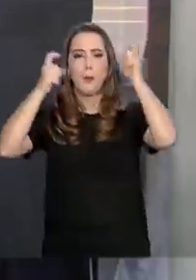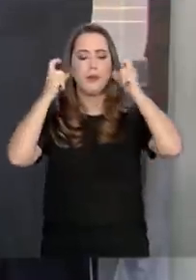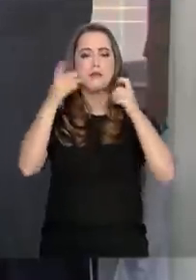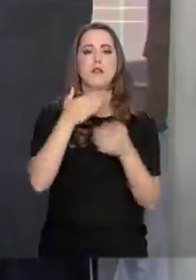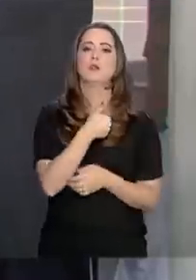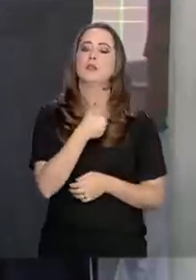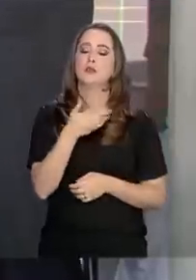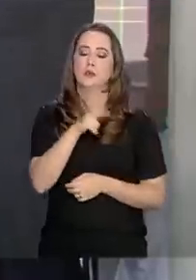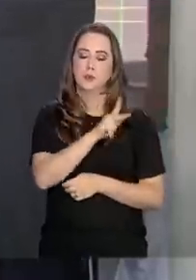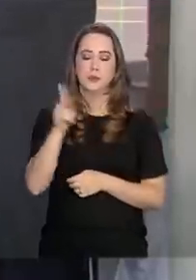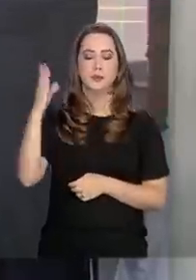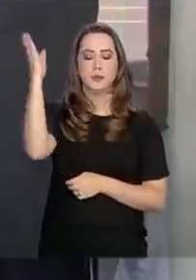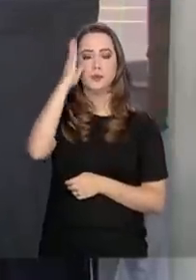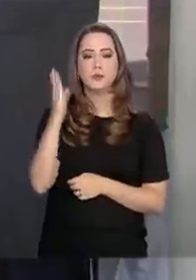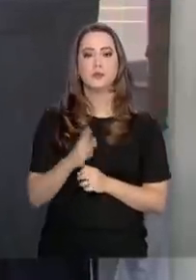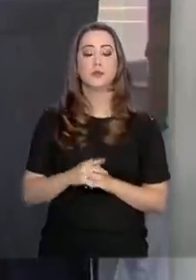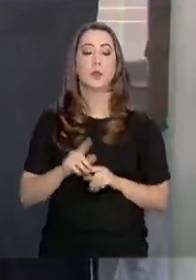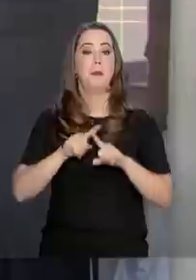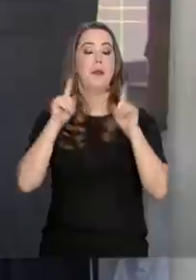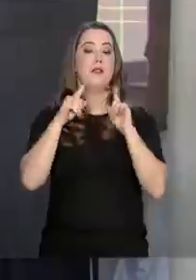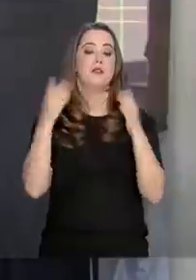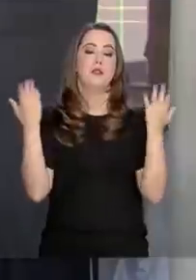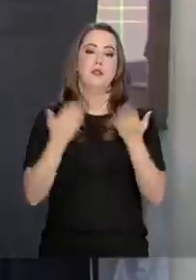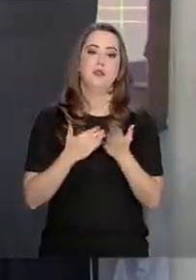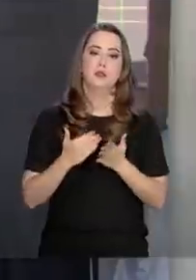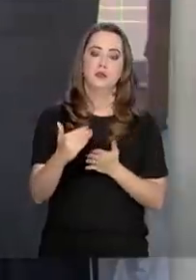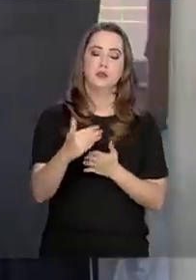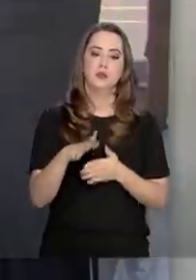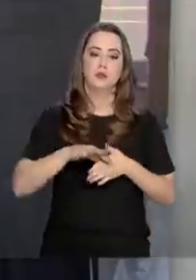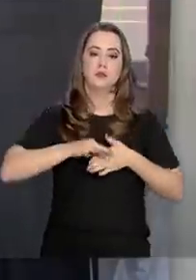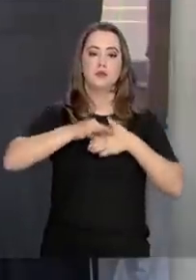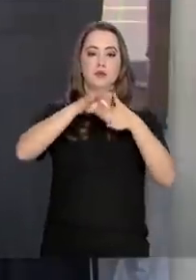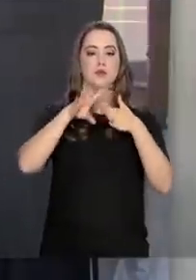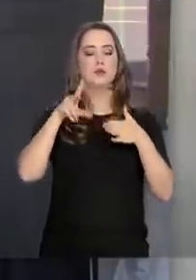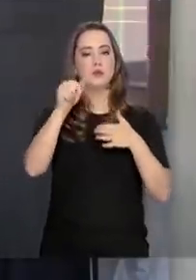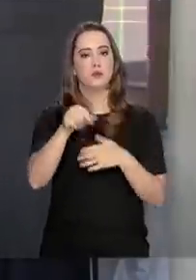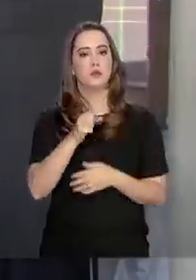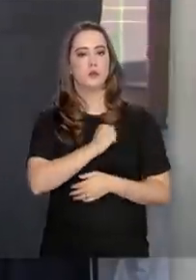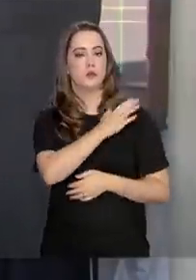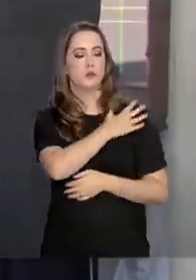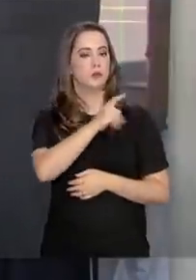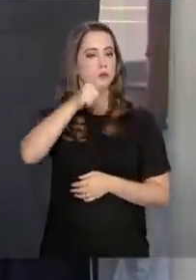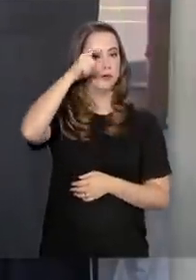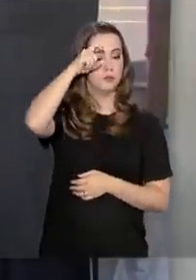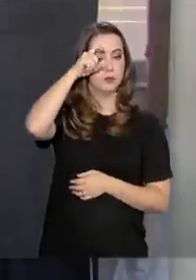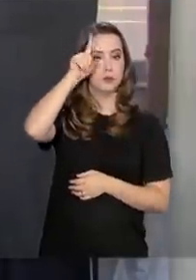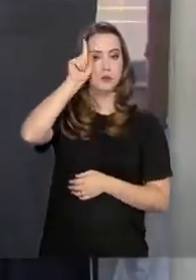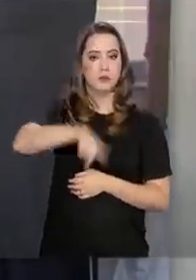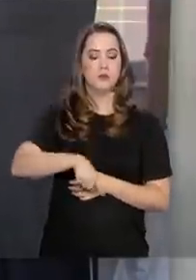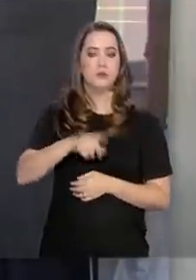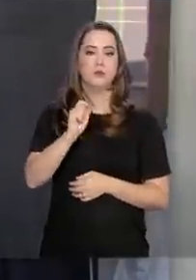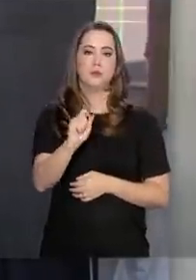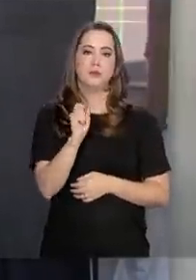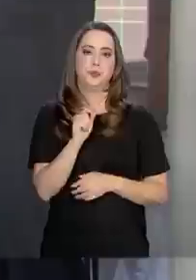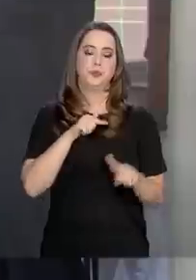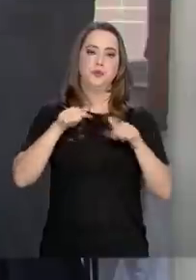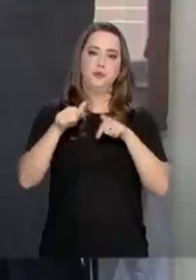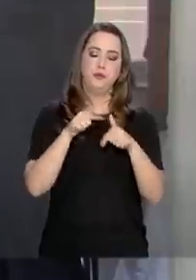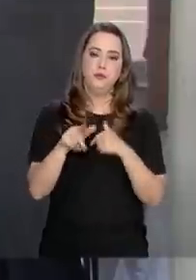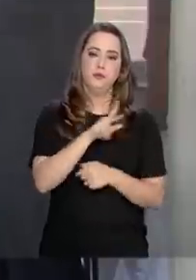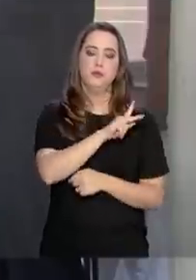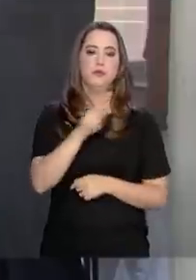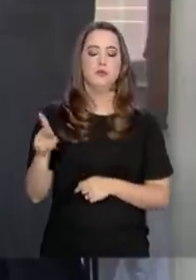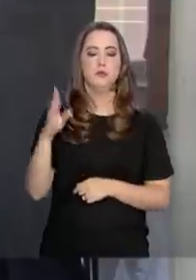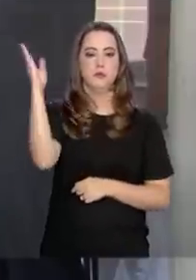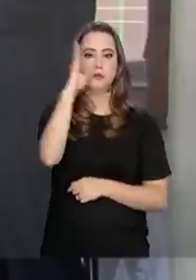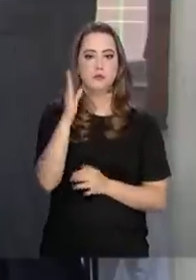parte dele. Mas, por enquanto, quem se encarrega disso tudo é o general Milton Mourão, que exerce a presidência